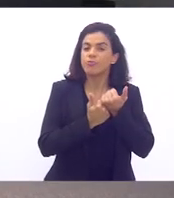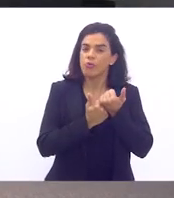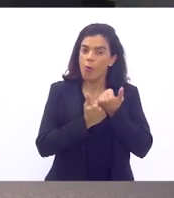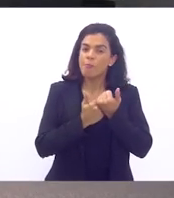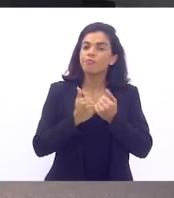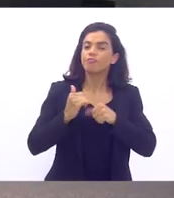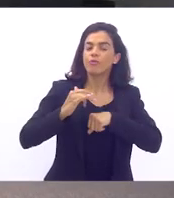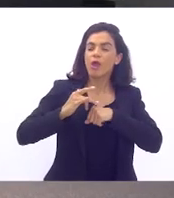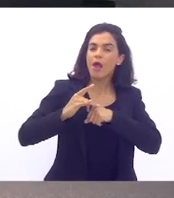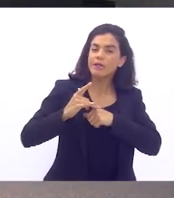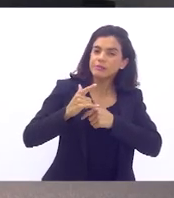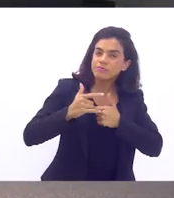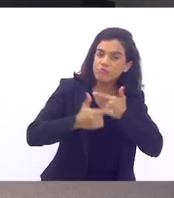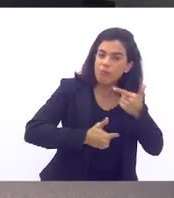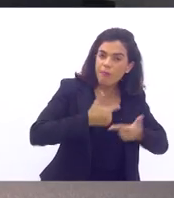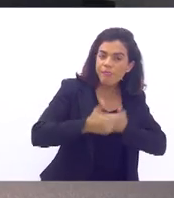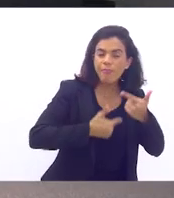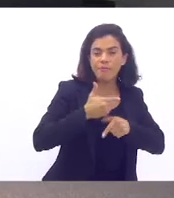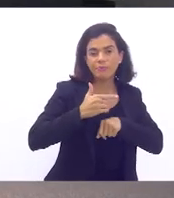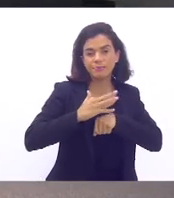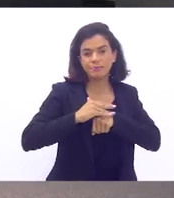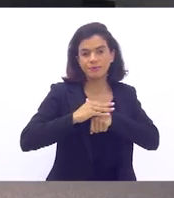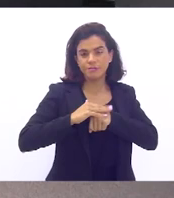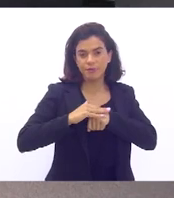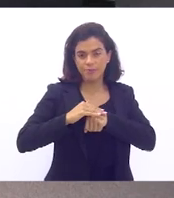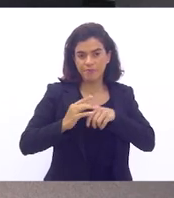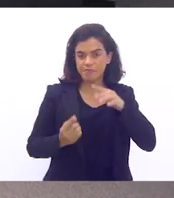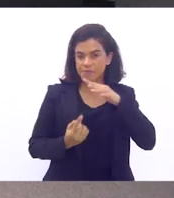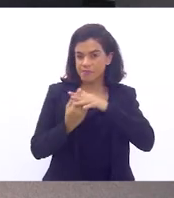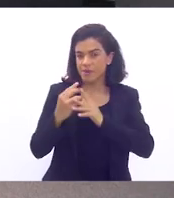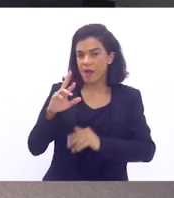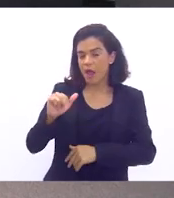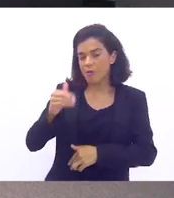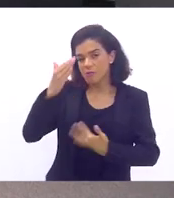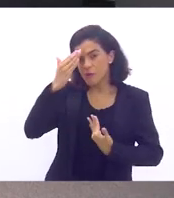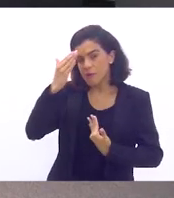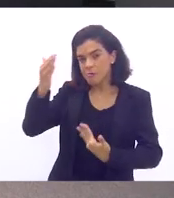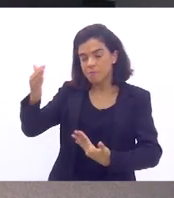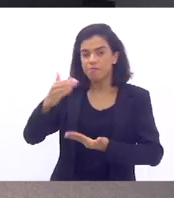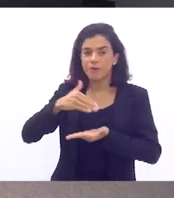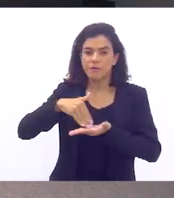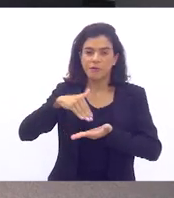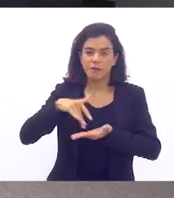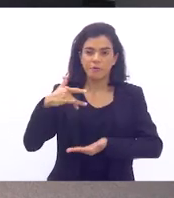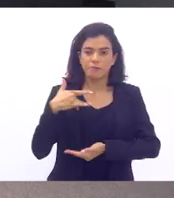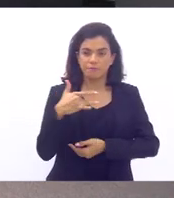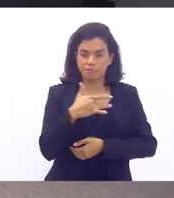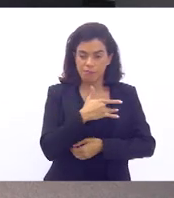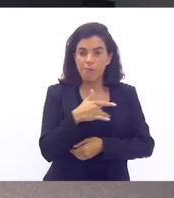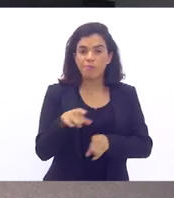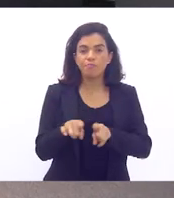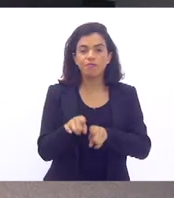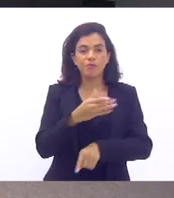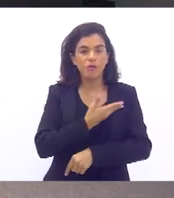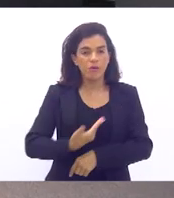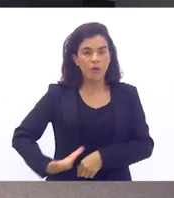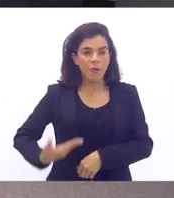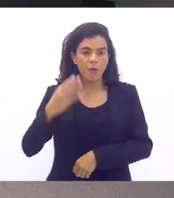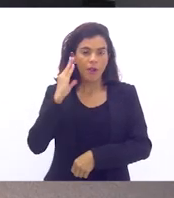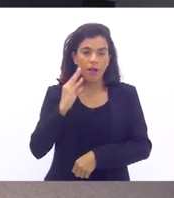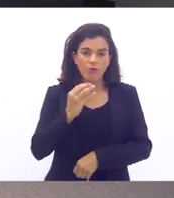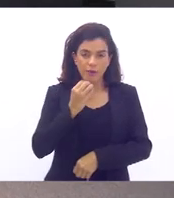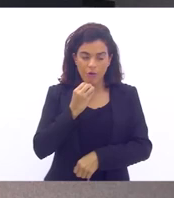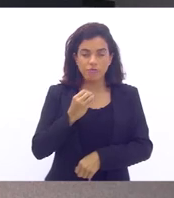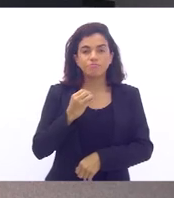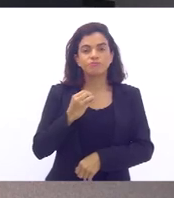doenças raras e a inclusão das pessoas então aqui o nosso reconhecimento e agradecimento a secretária de estado de saúde e ao Governador Cláudio Castro pela